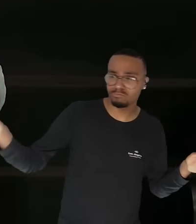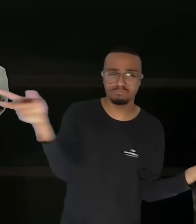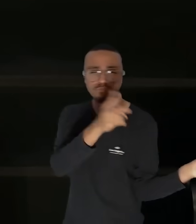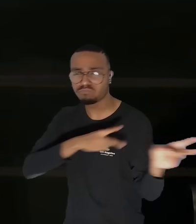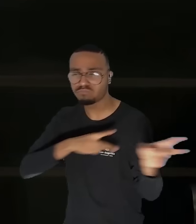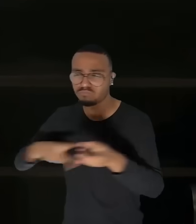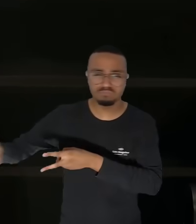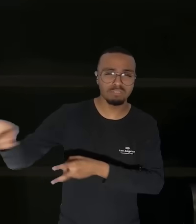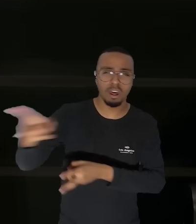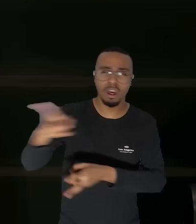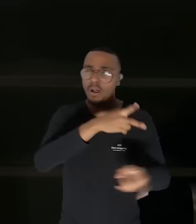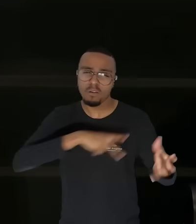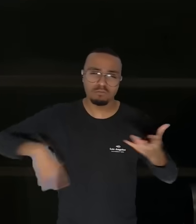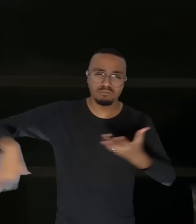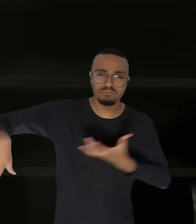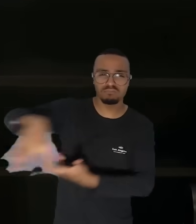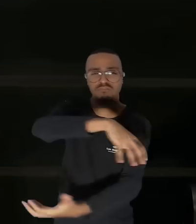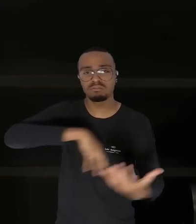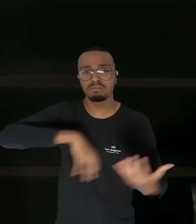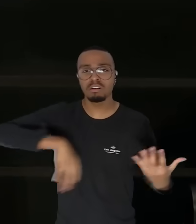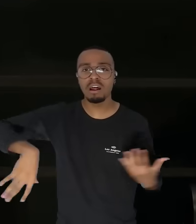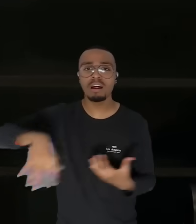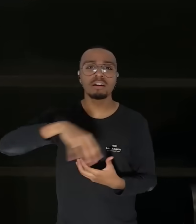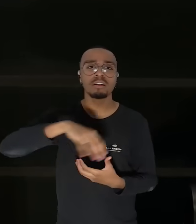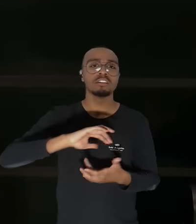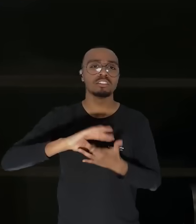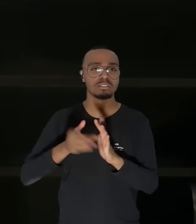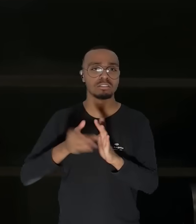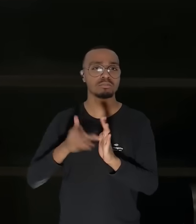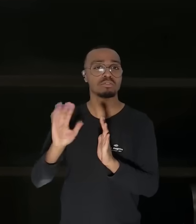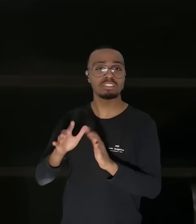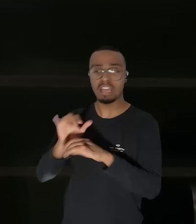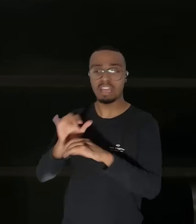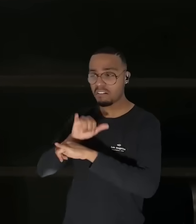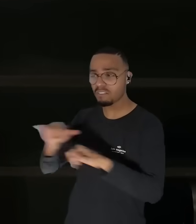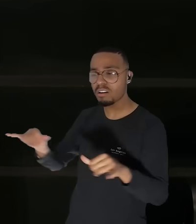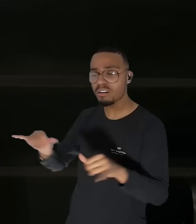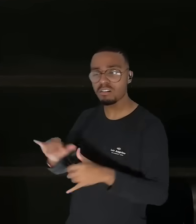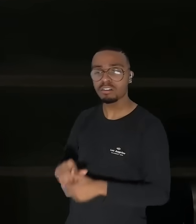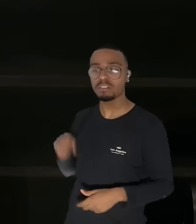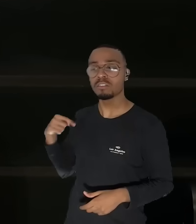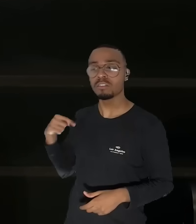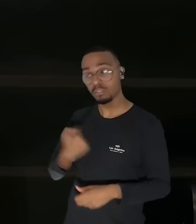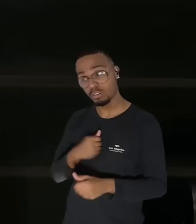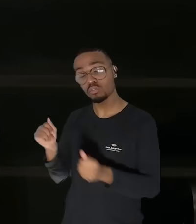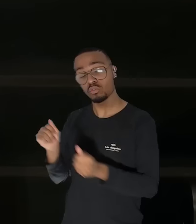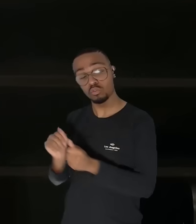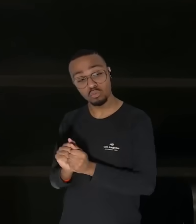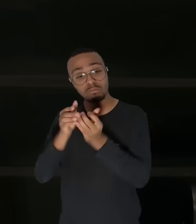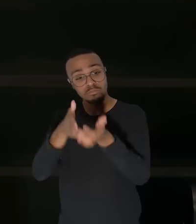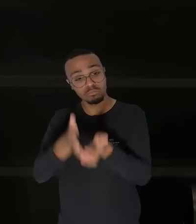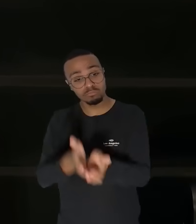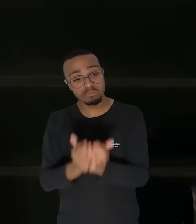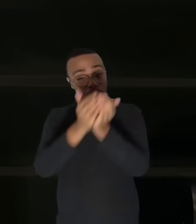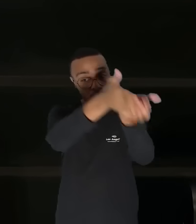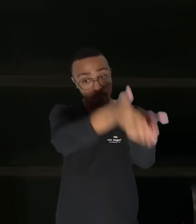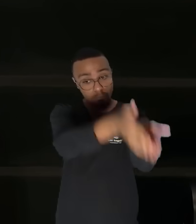Há uma ordem de Jesus: vamos atravessar. Mas os ventos vêm. E aqui,